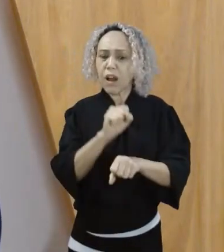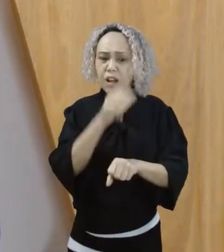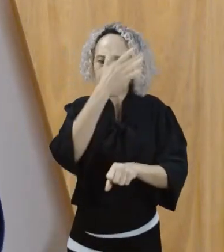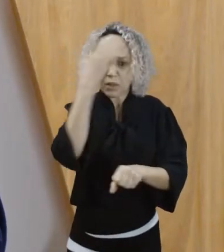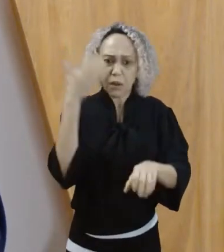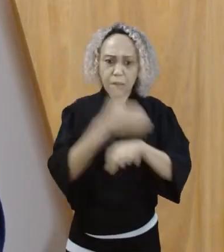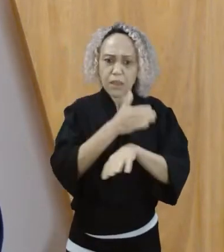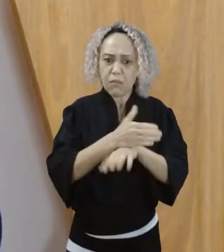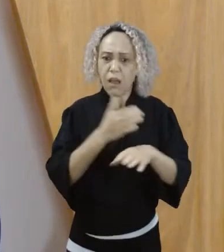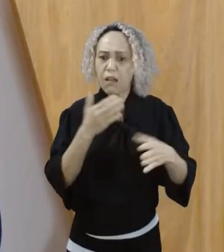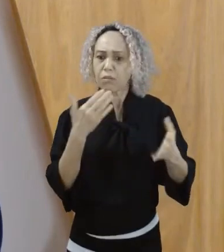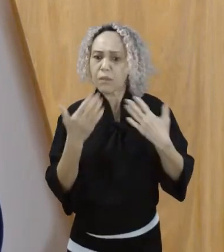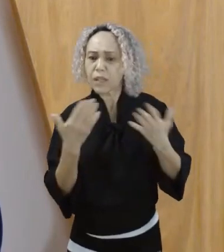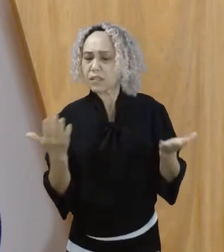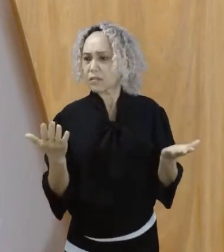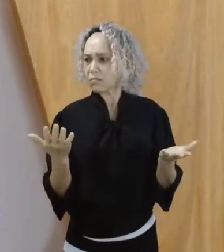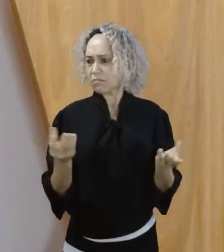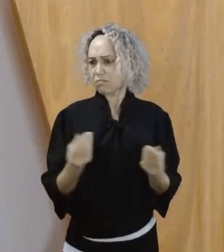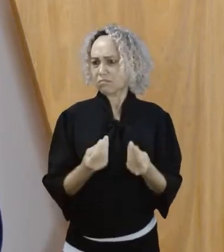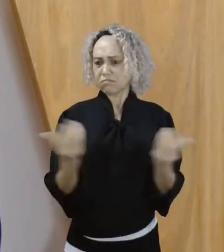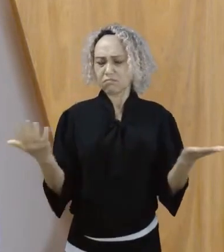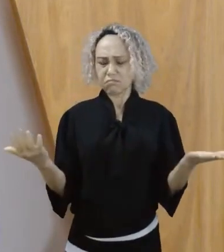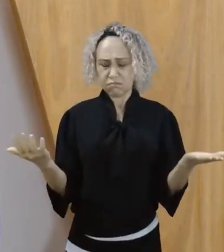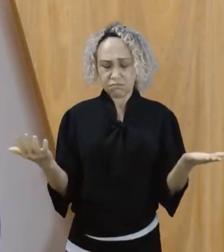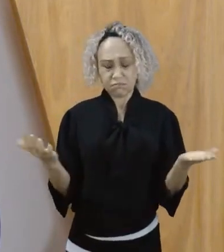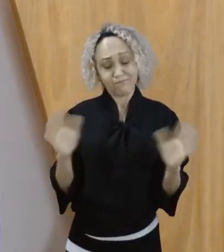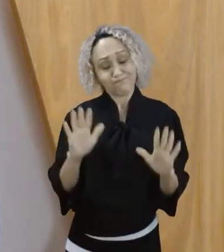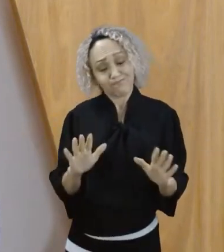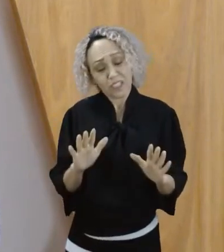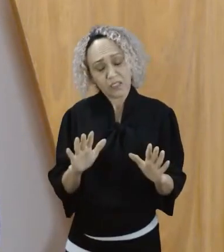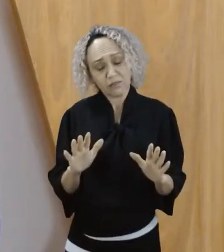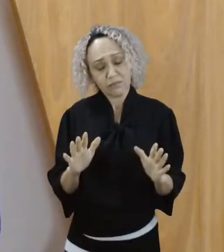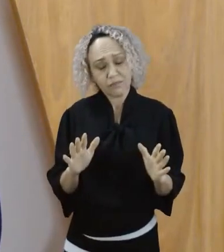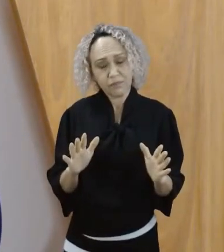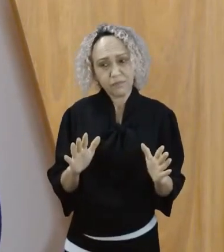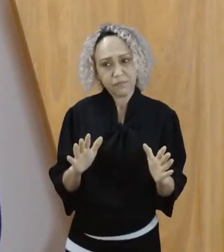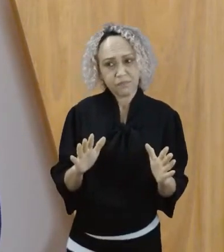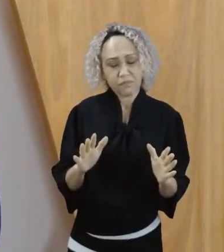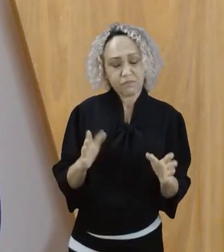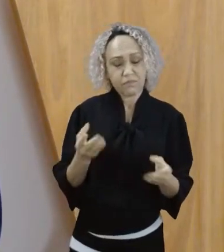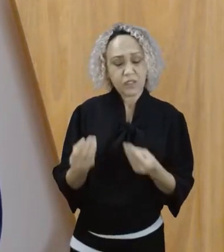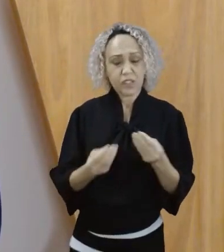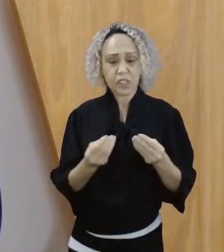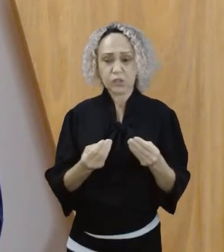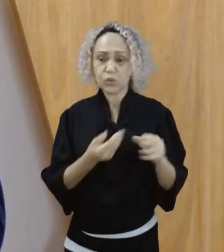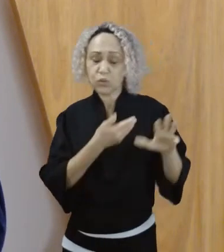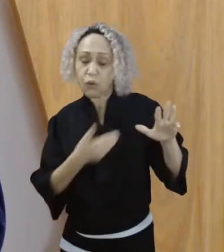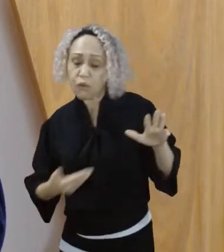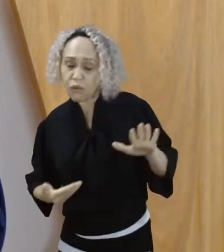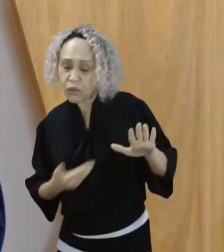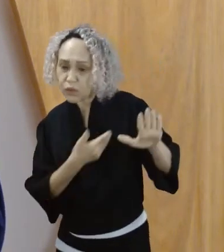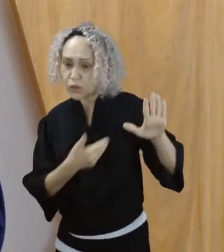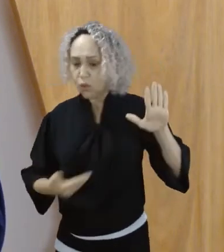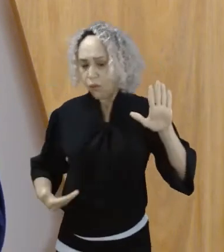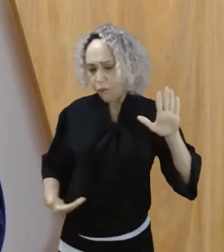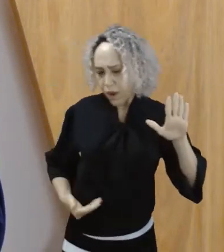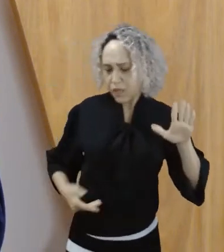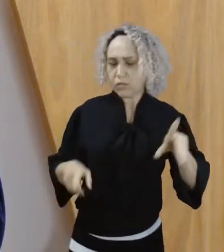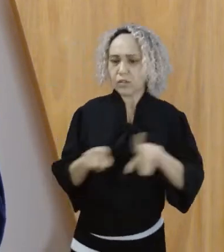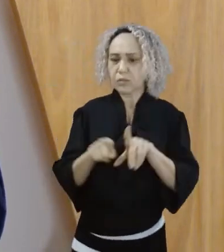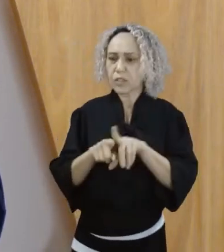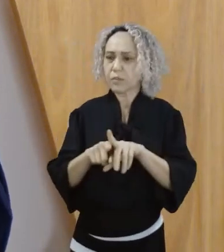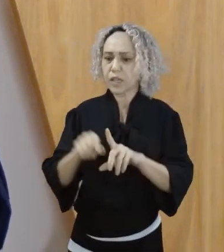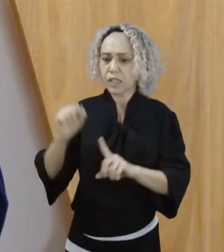coletiva tanto de governos como de movimentos sociais diminui e acho que eh o clamor da Cúpula